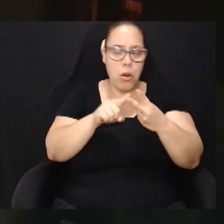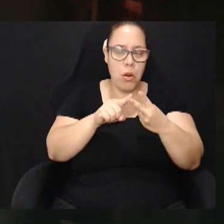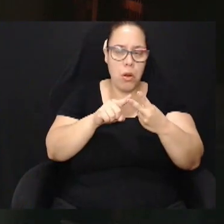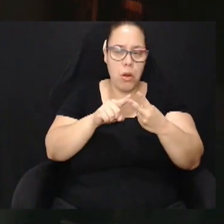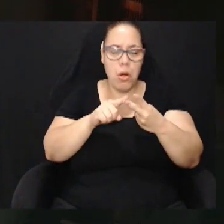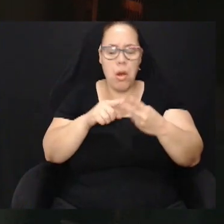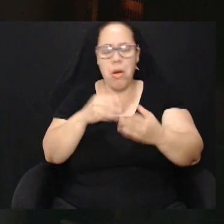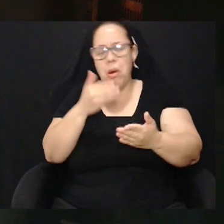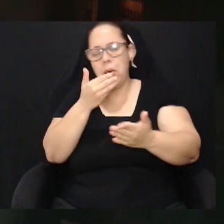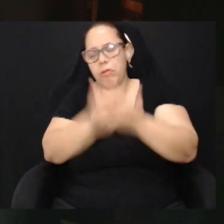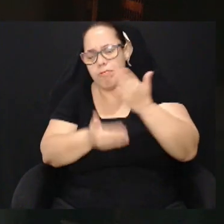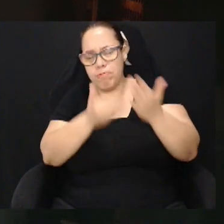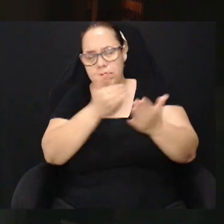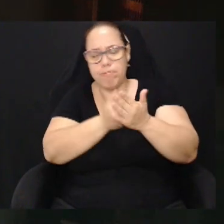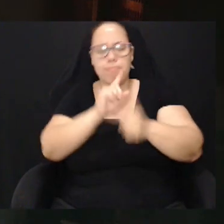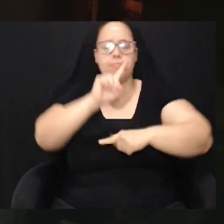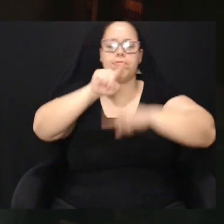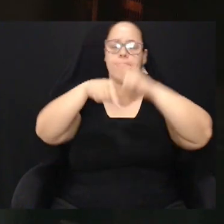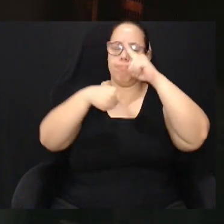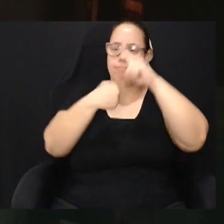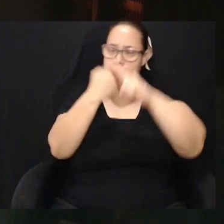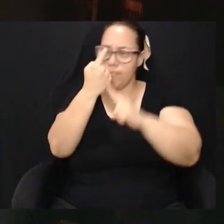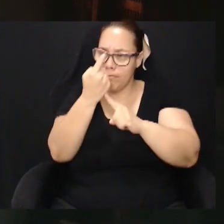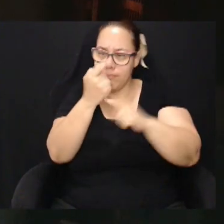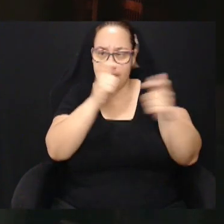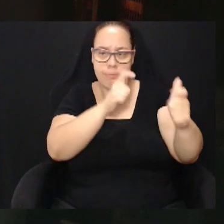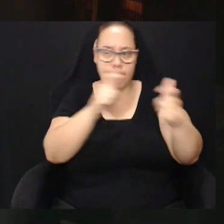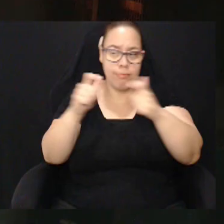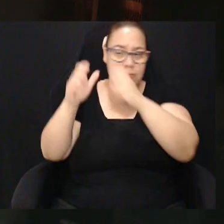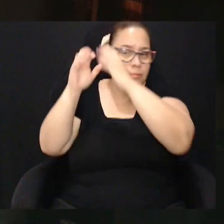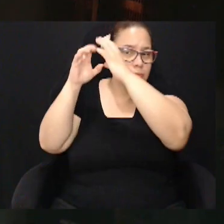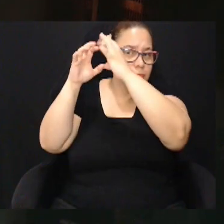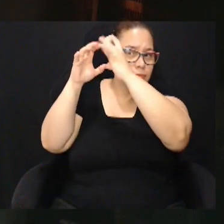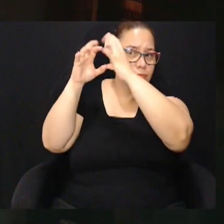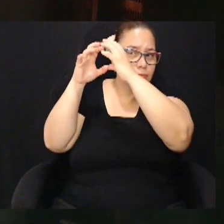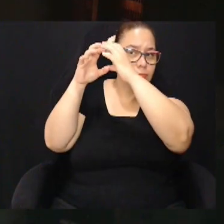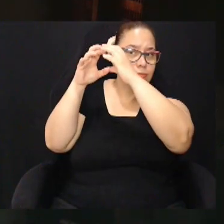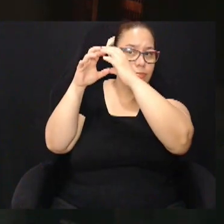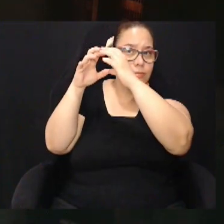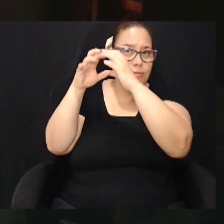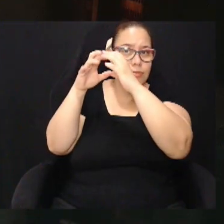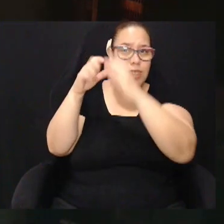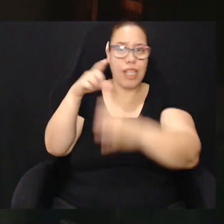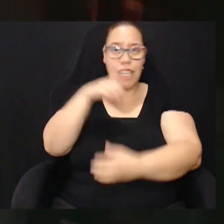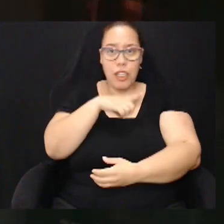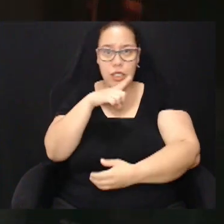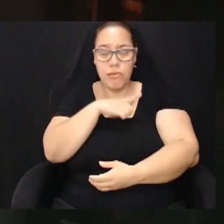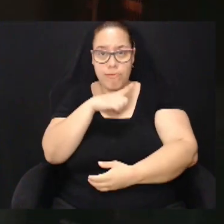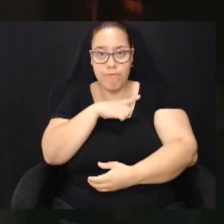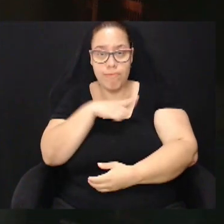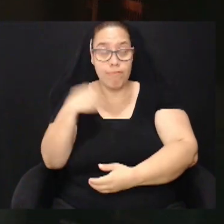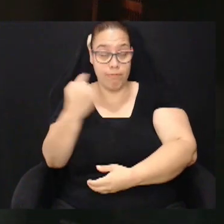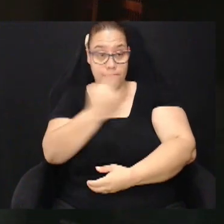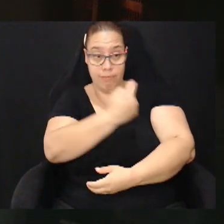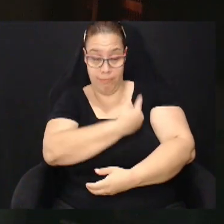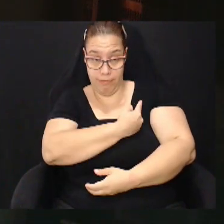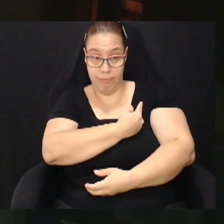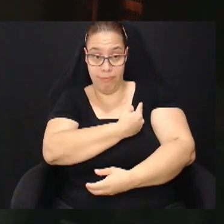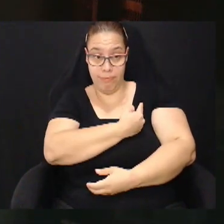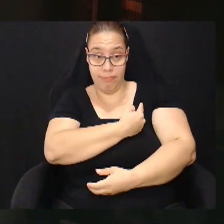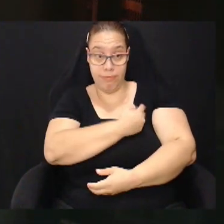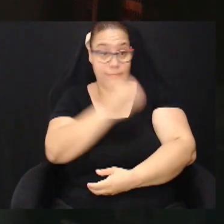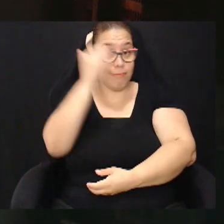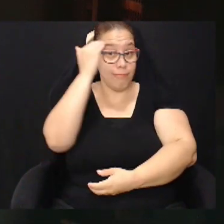de superação? Que áreas do nosso cérebro são ativadas? O nosso cérebro, ele entende aquilo